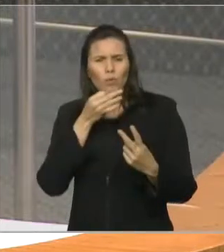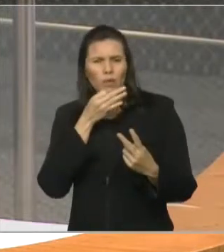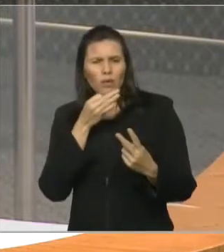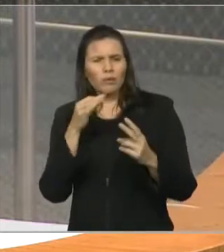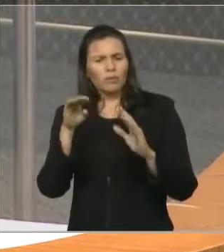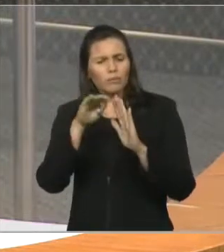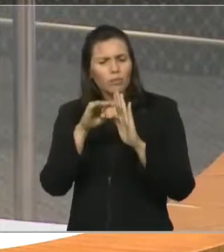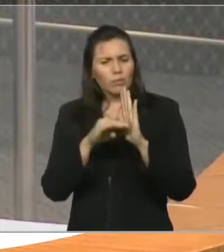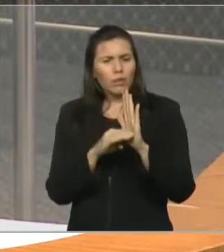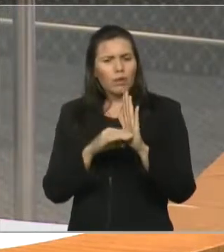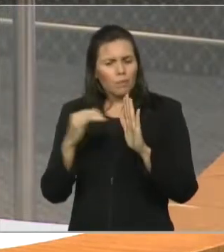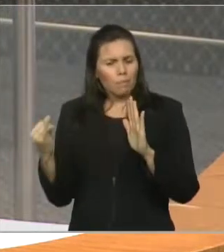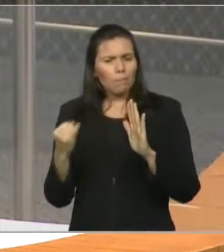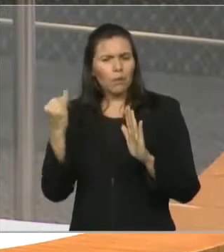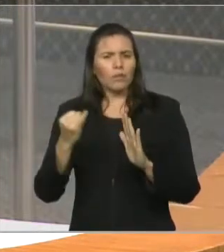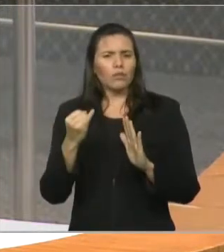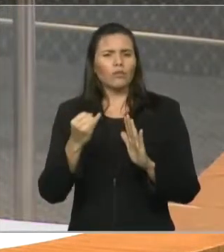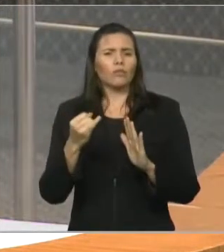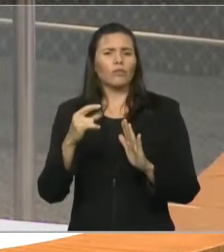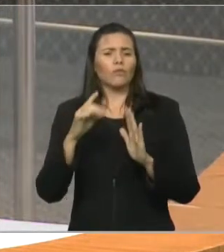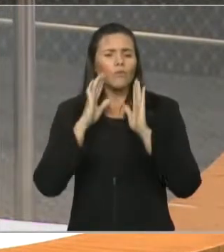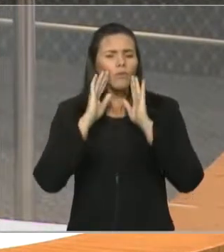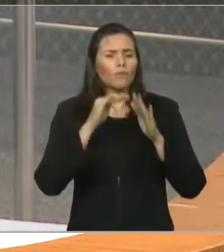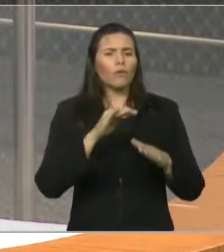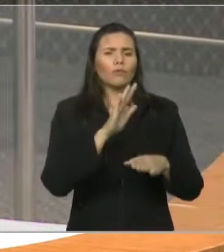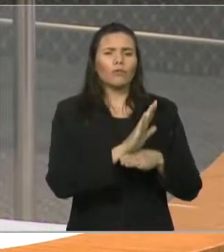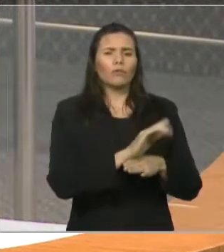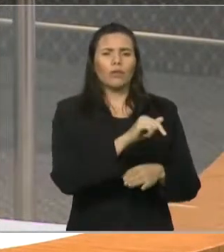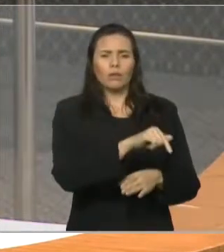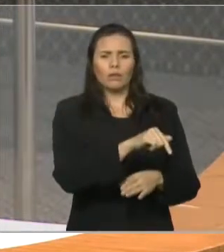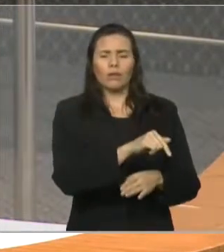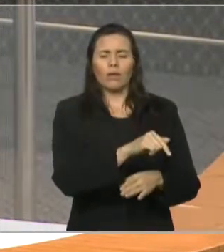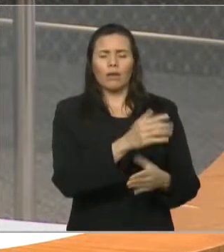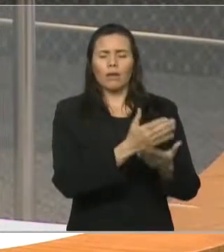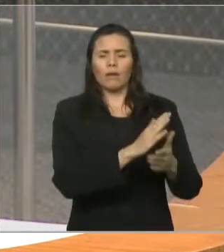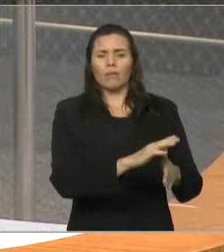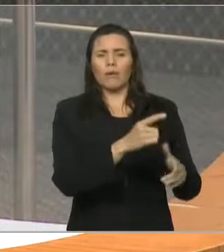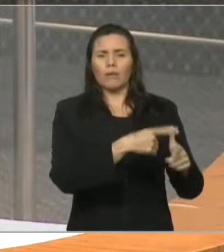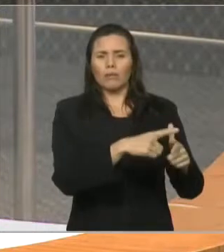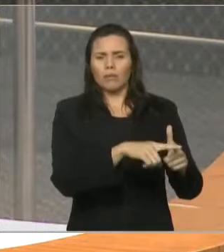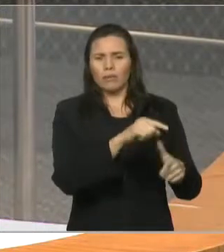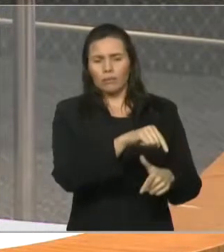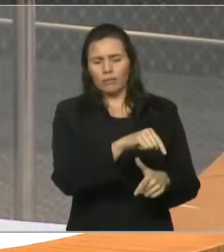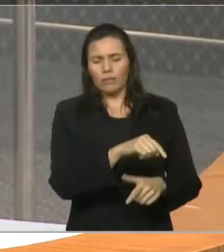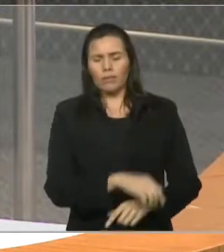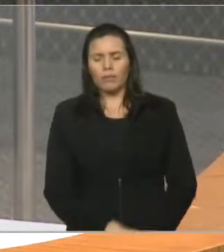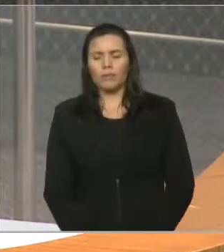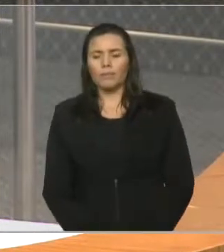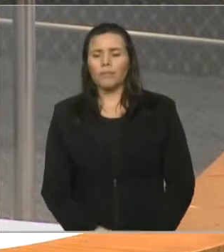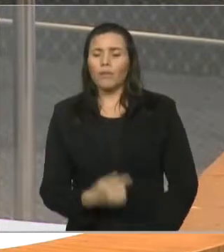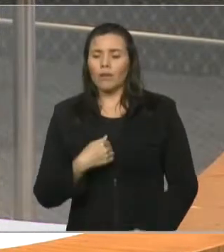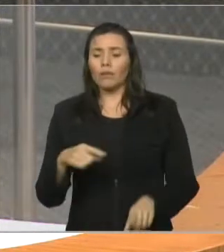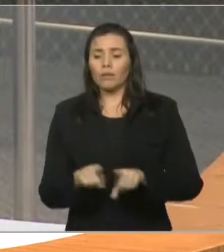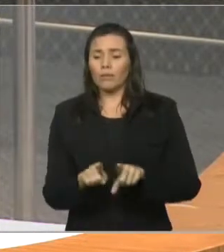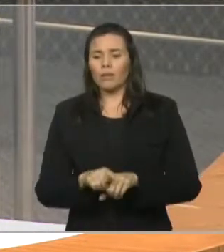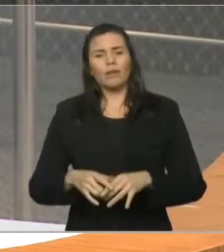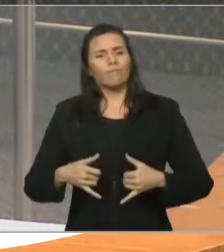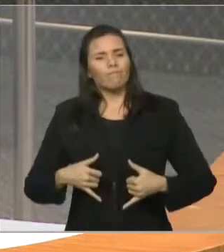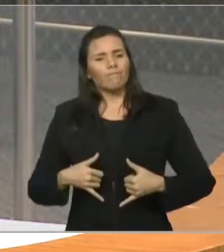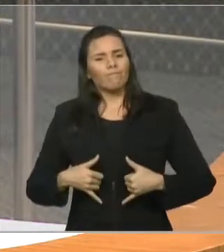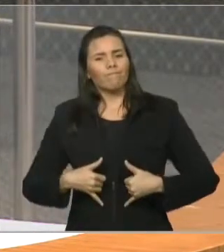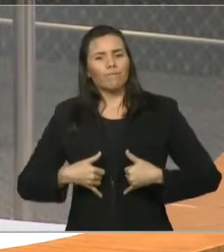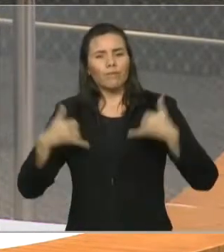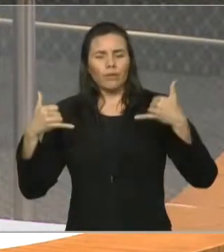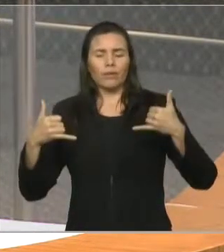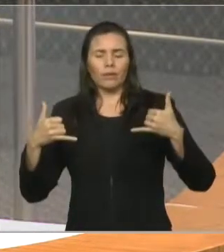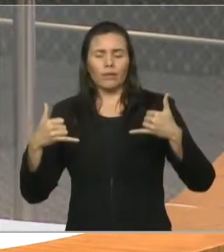fim, eu quero aproveitar também e desejar um feliz aniversário e parabenizar a